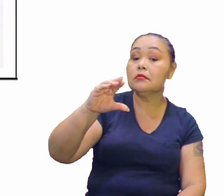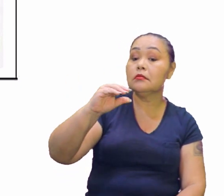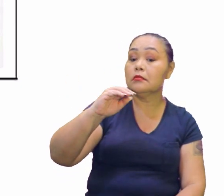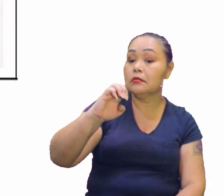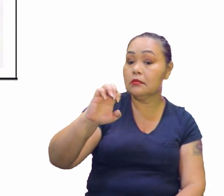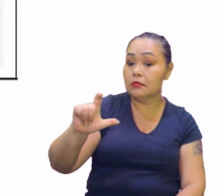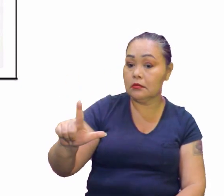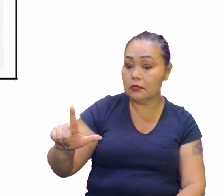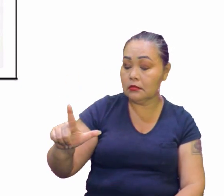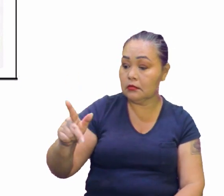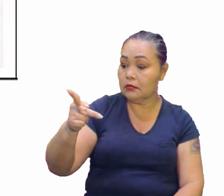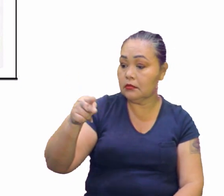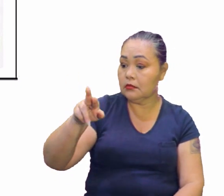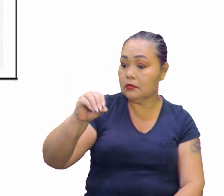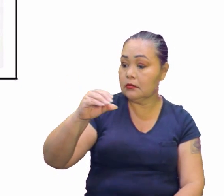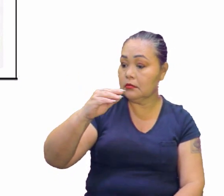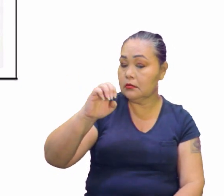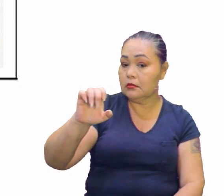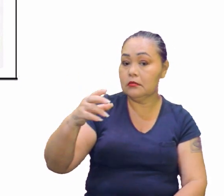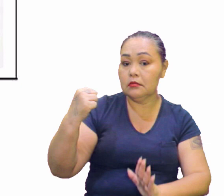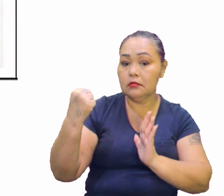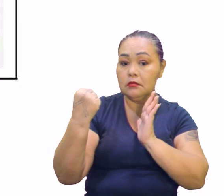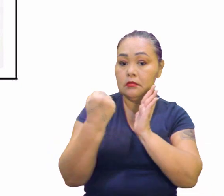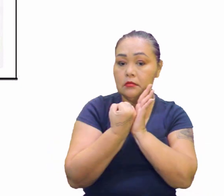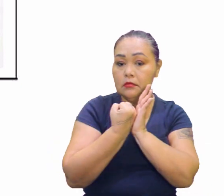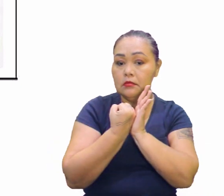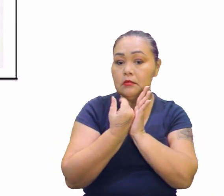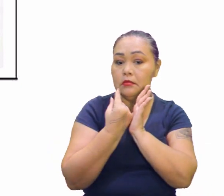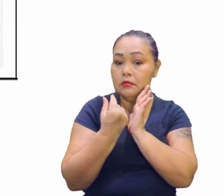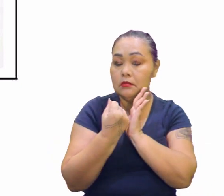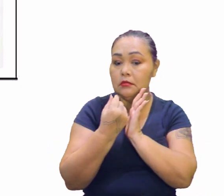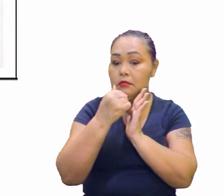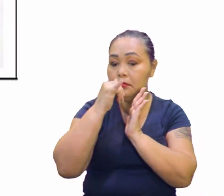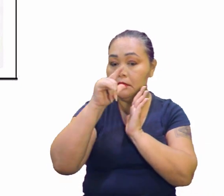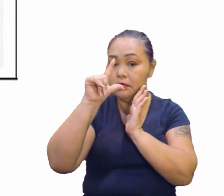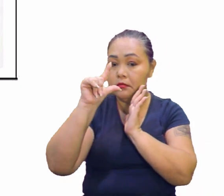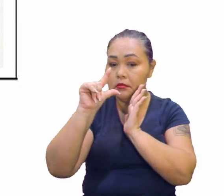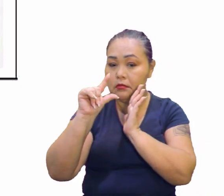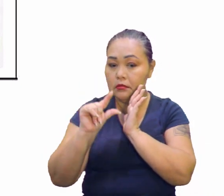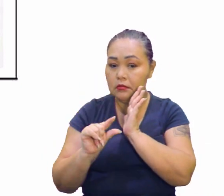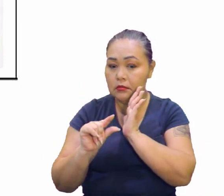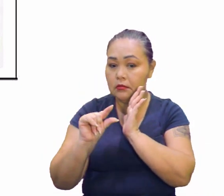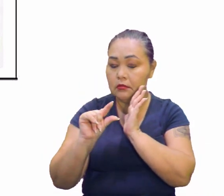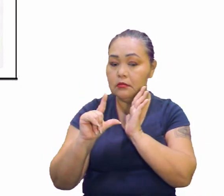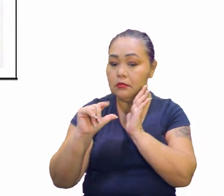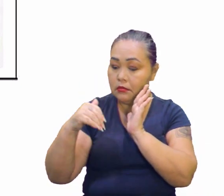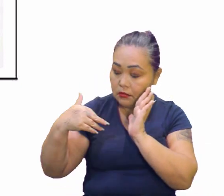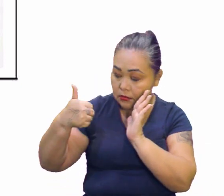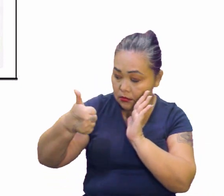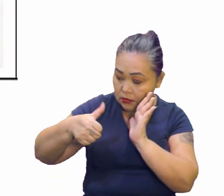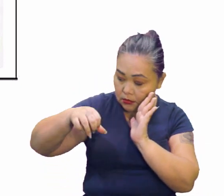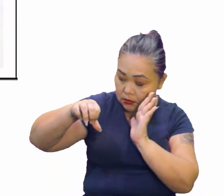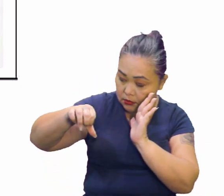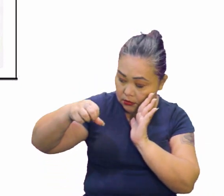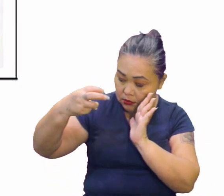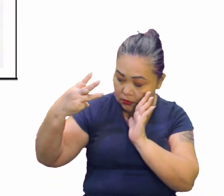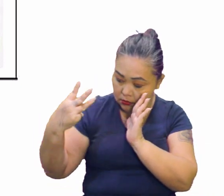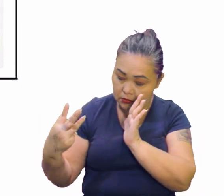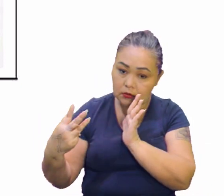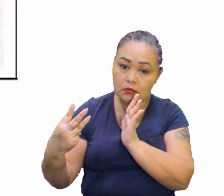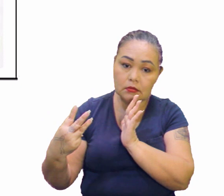a Procel, é o selo de economia de energia que existe desde